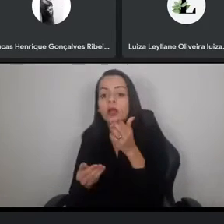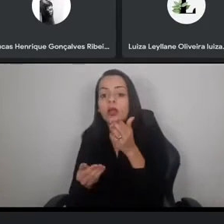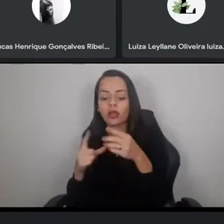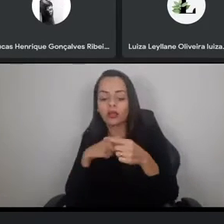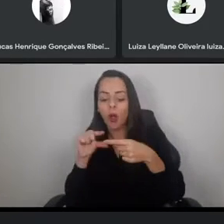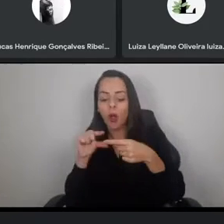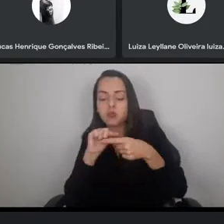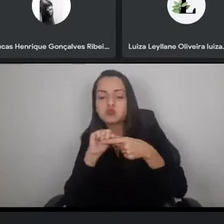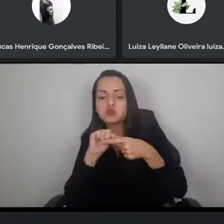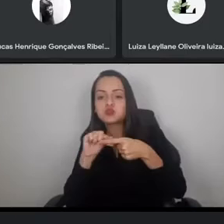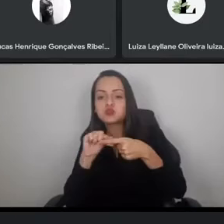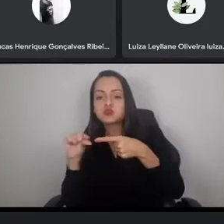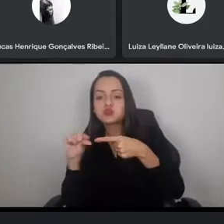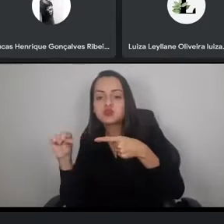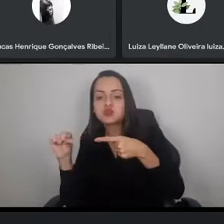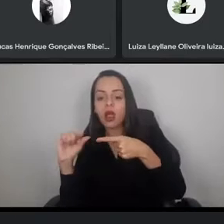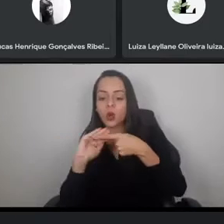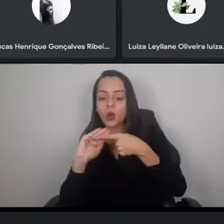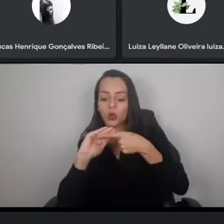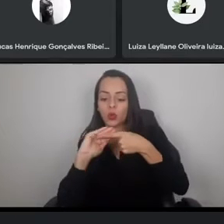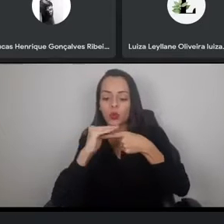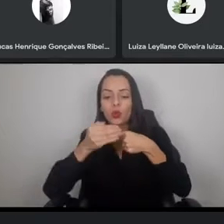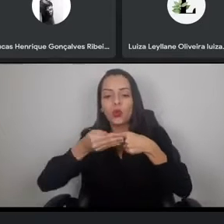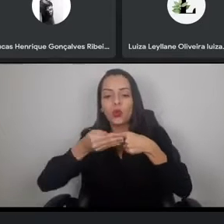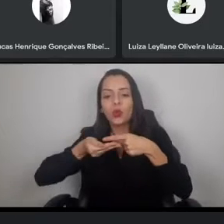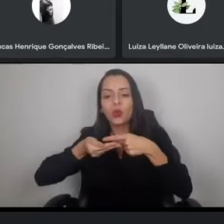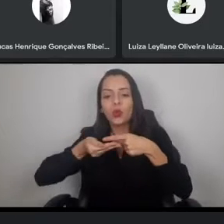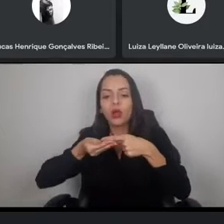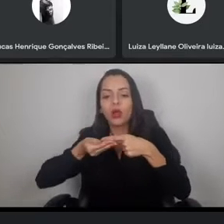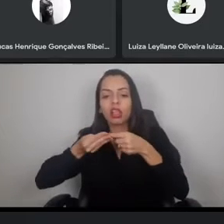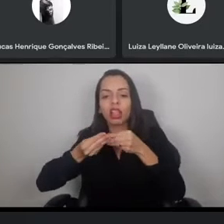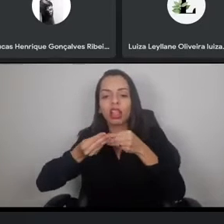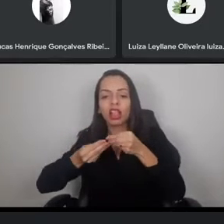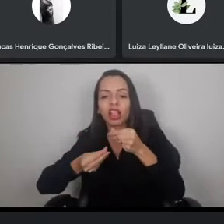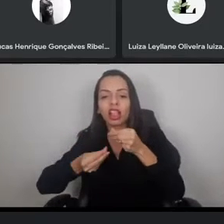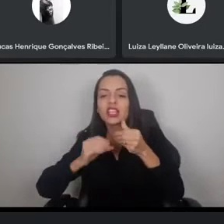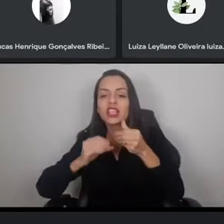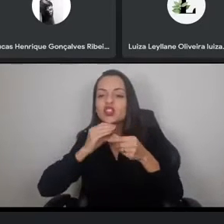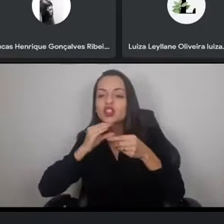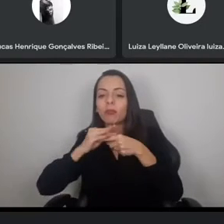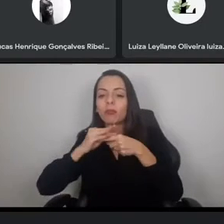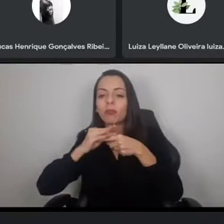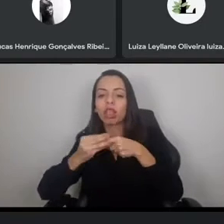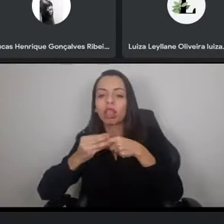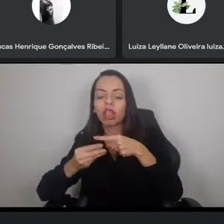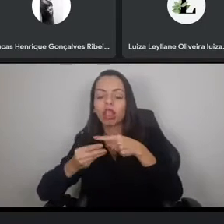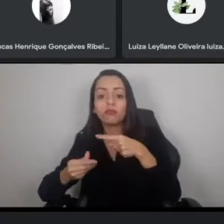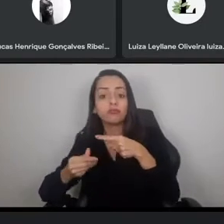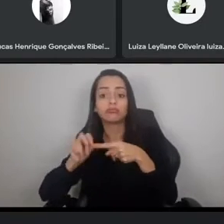de carga. Com o tempo ele perdeu, ele derreteu, ele ficou exposto. Então não devemos